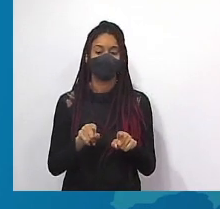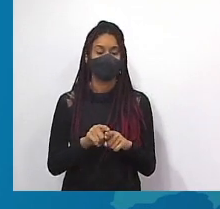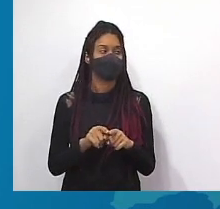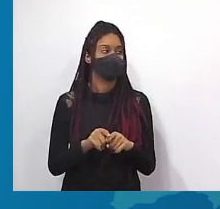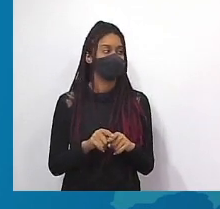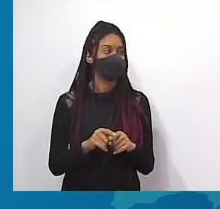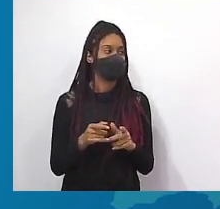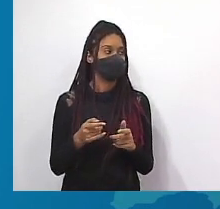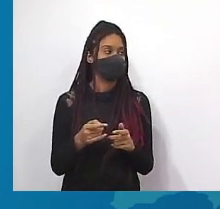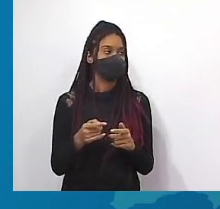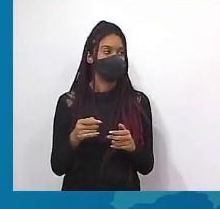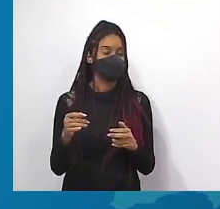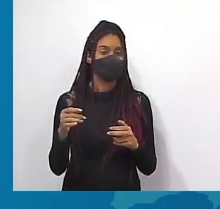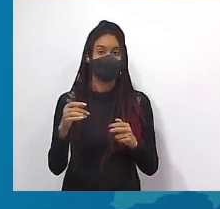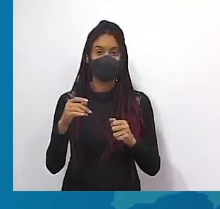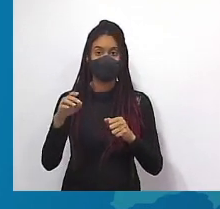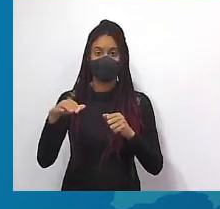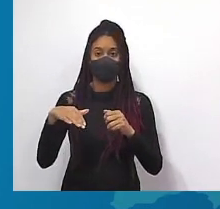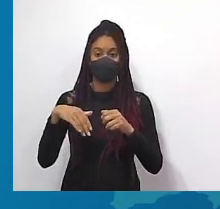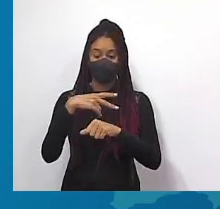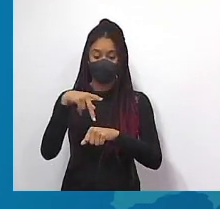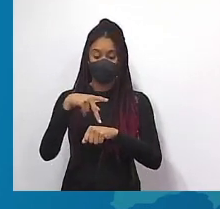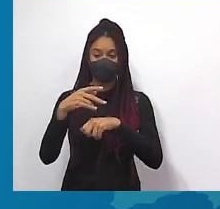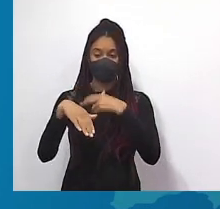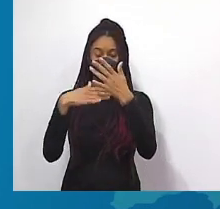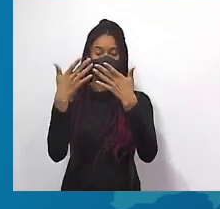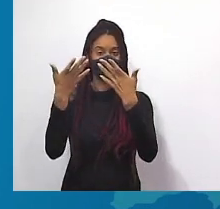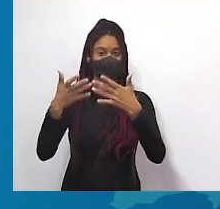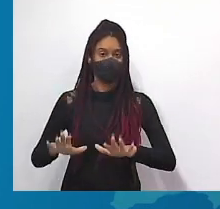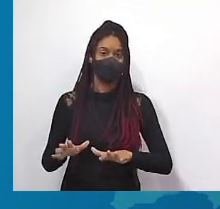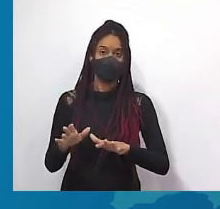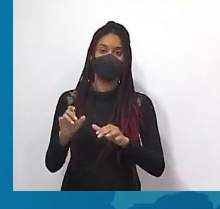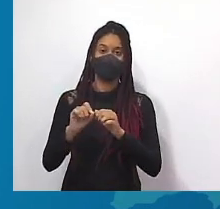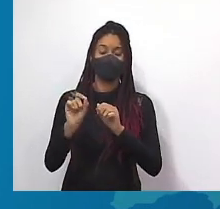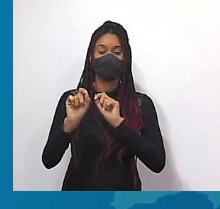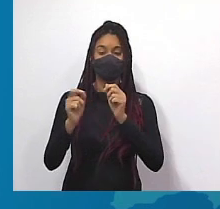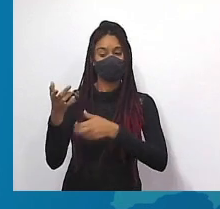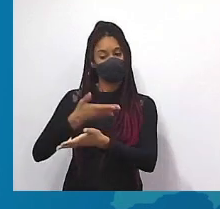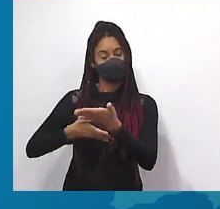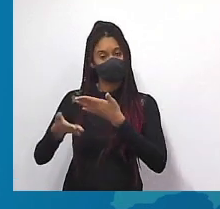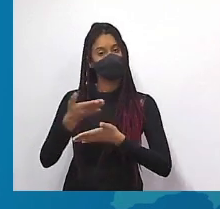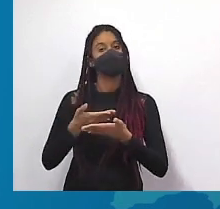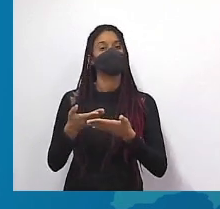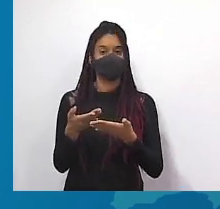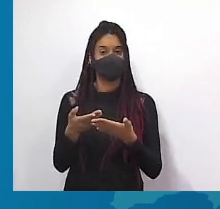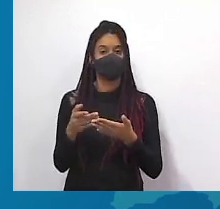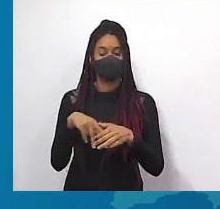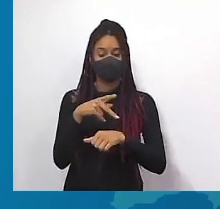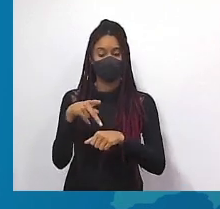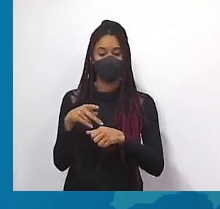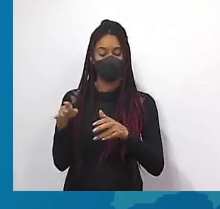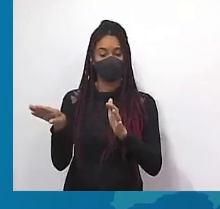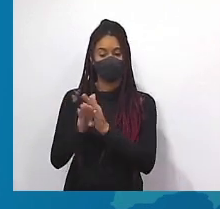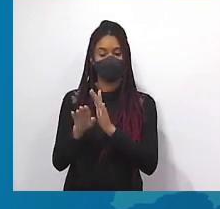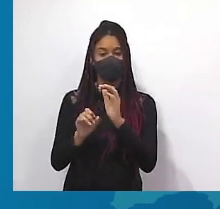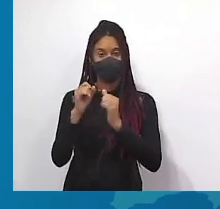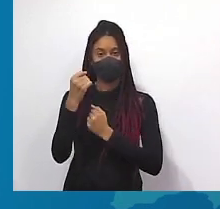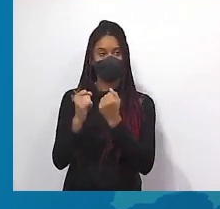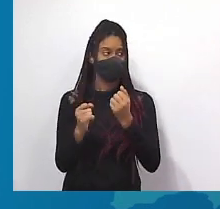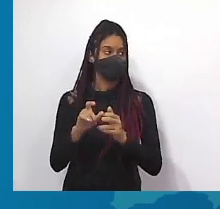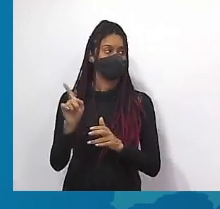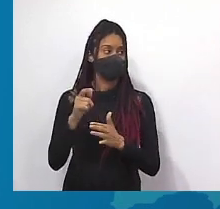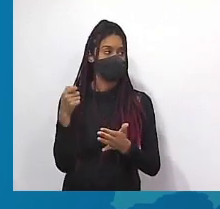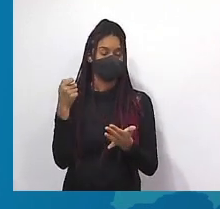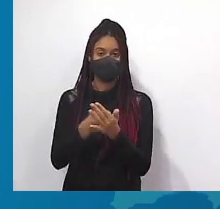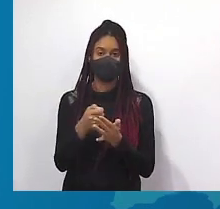não querem mais aquela poluição nos países dele. Então, o que é que faz? Negocia com os países pobres para levar a indústria para lá. Em troca, não